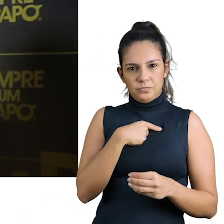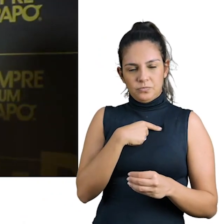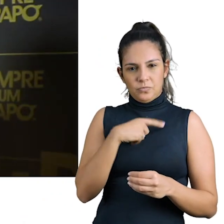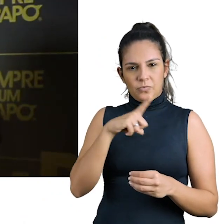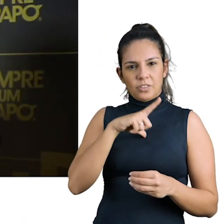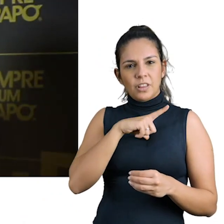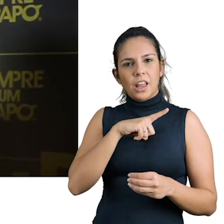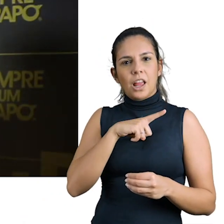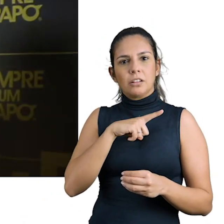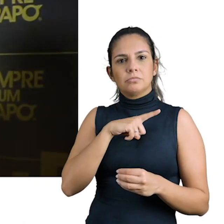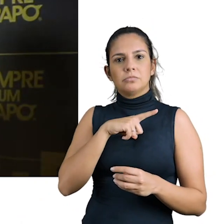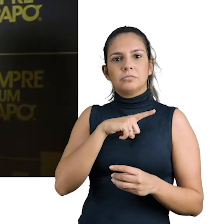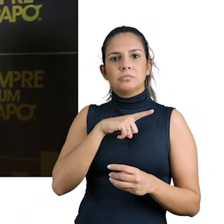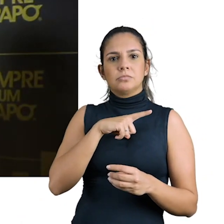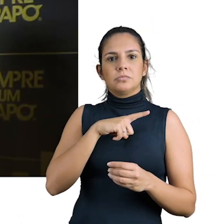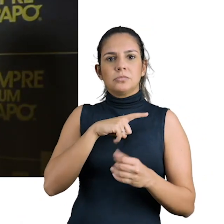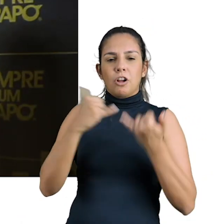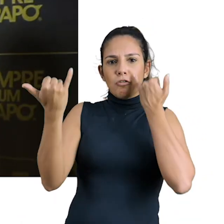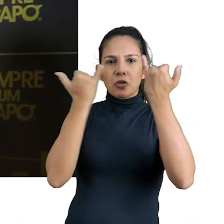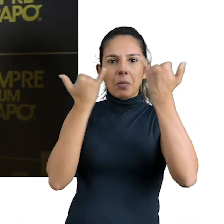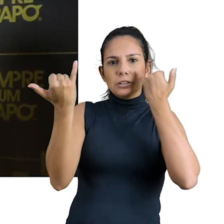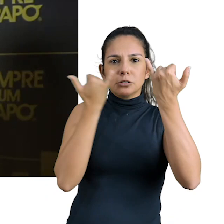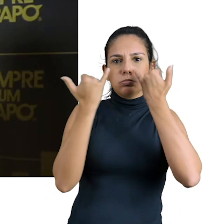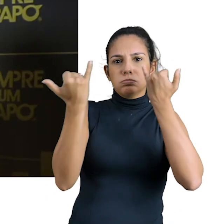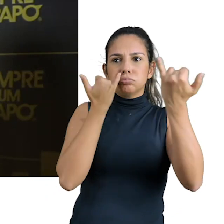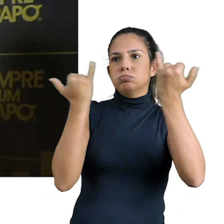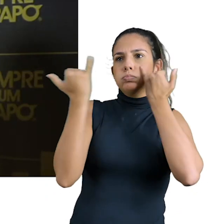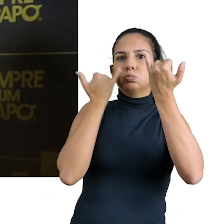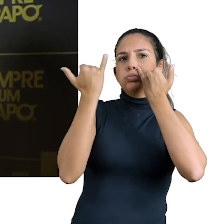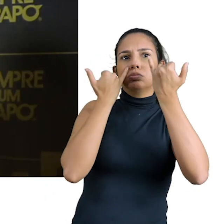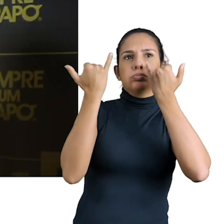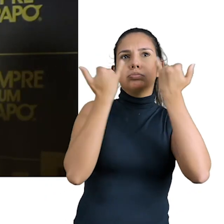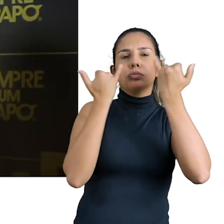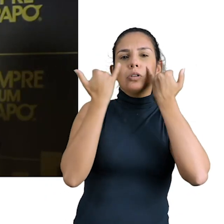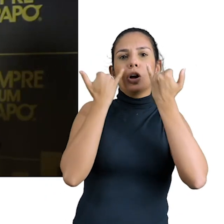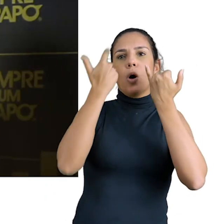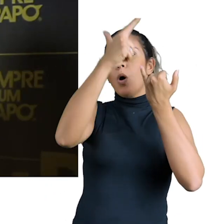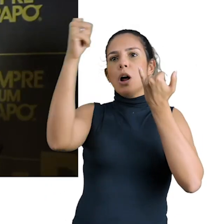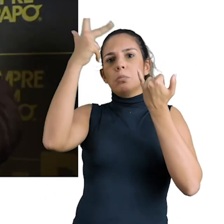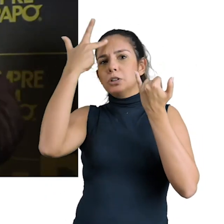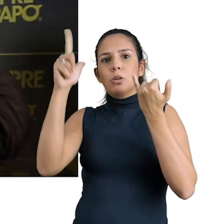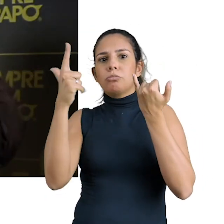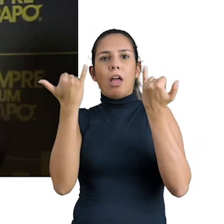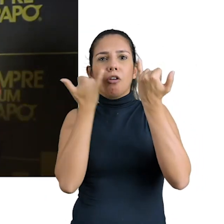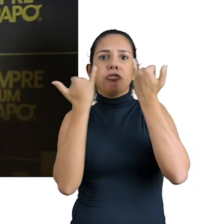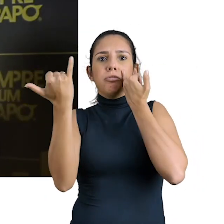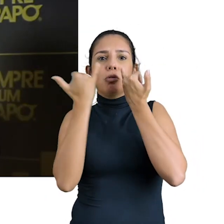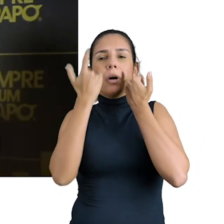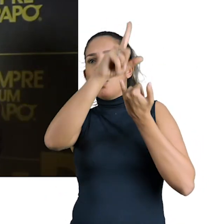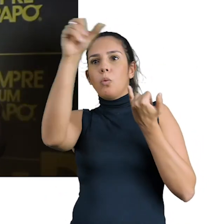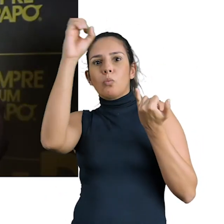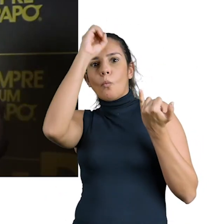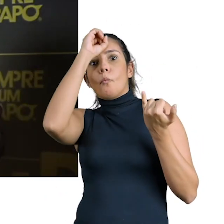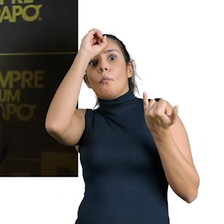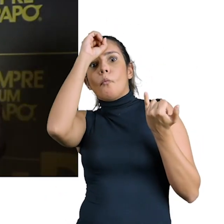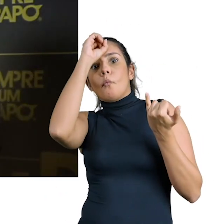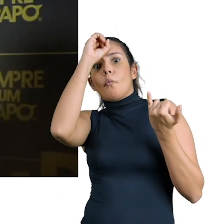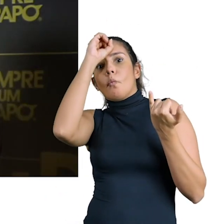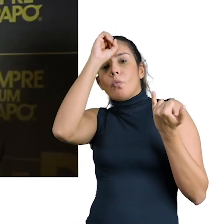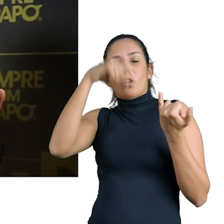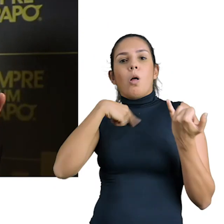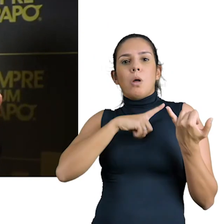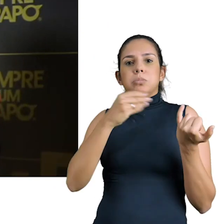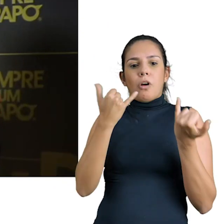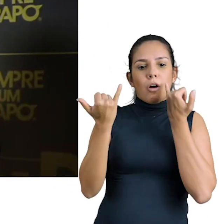consume informação o tempo inteiro, e grande parte se distanciou. Tem muita gente completamente